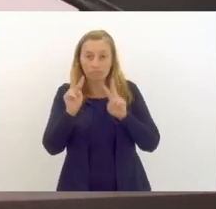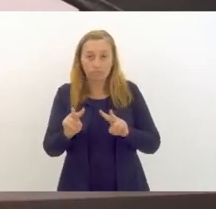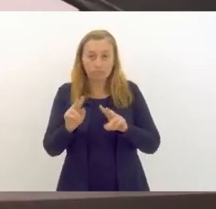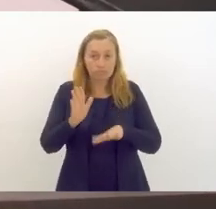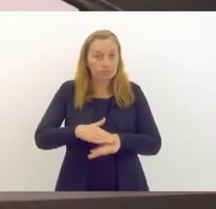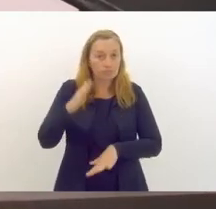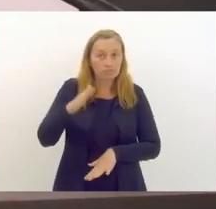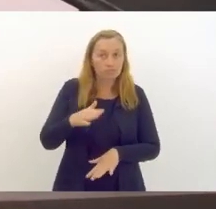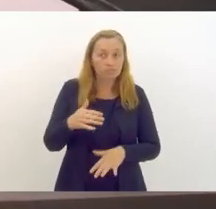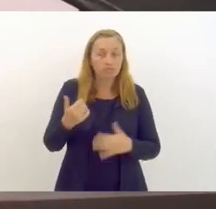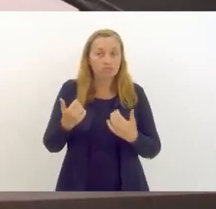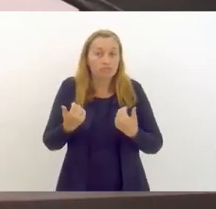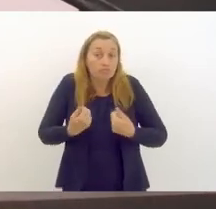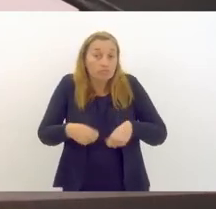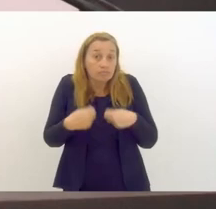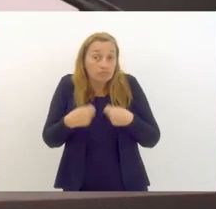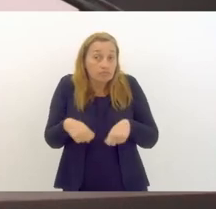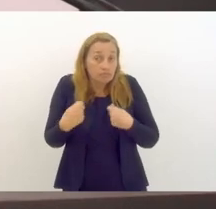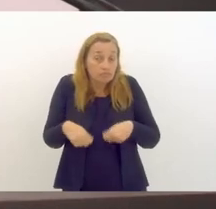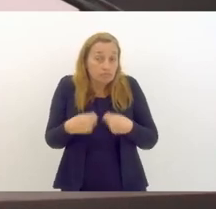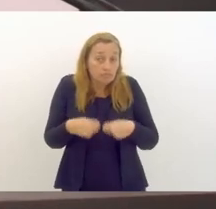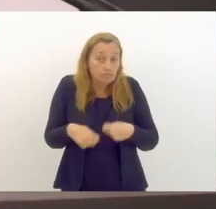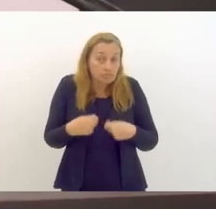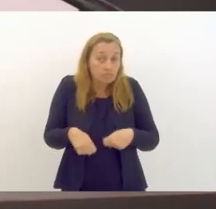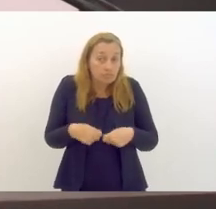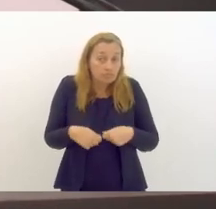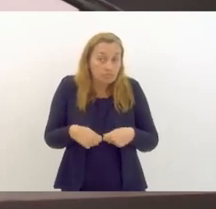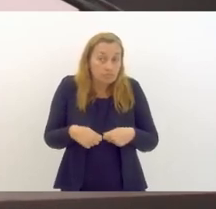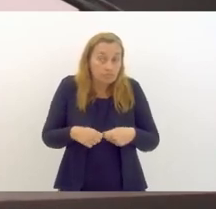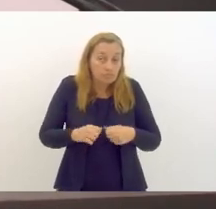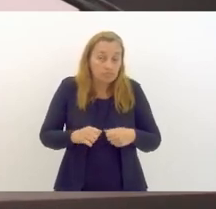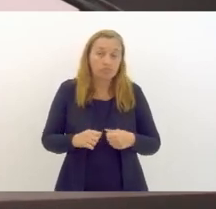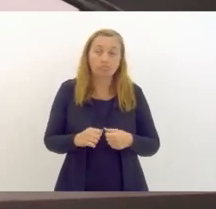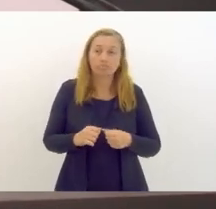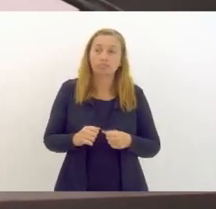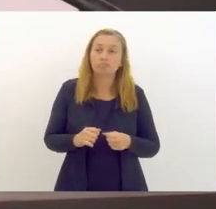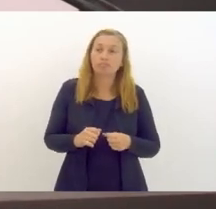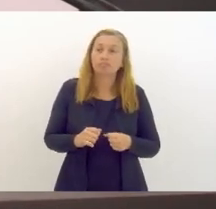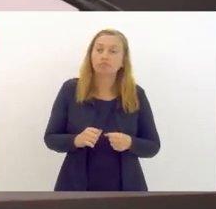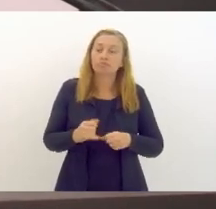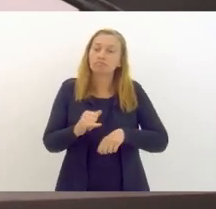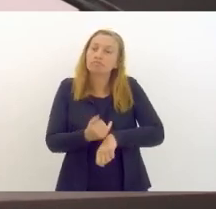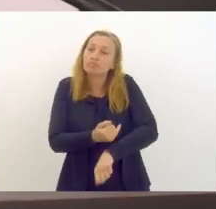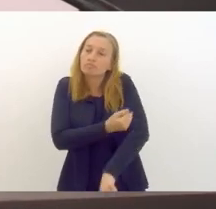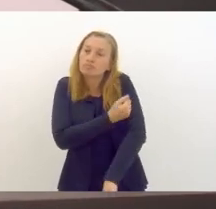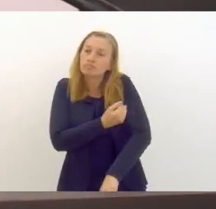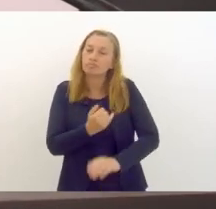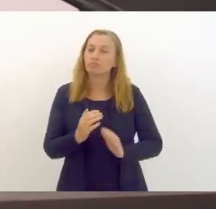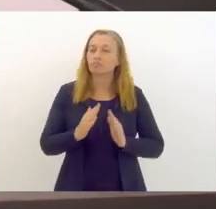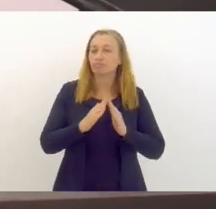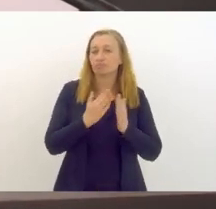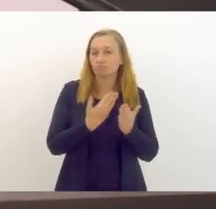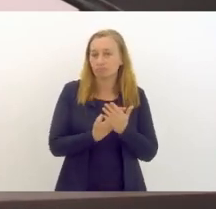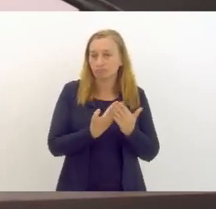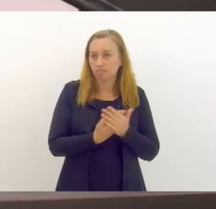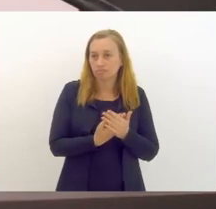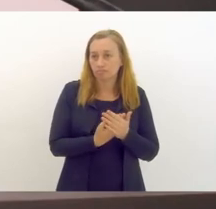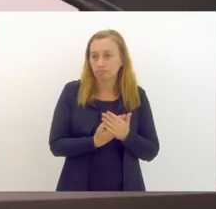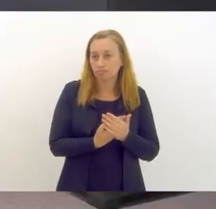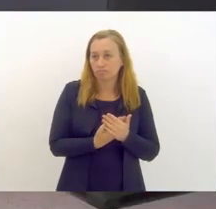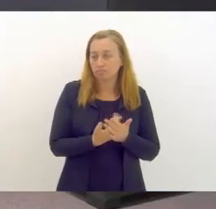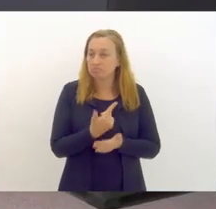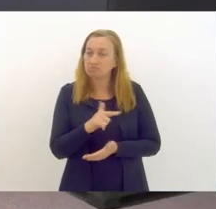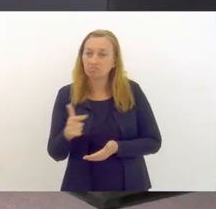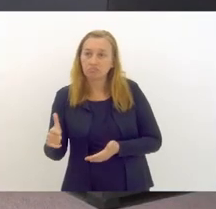Para isso, há necessidade da disponibilidade de infraestrutura nas unidades escolares. Se